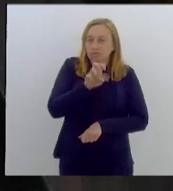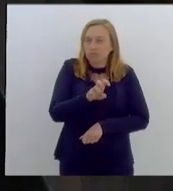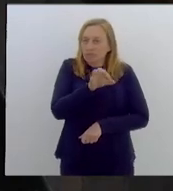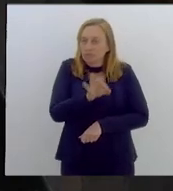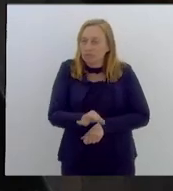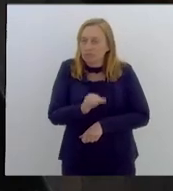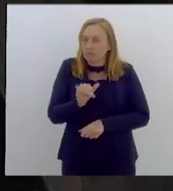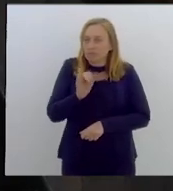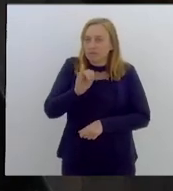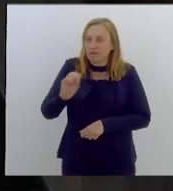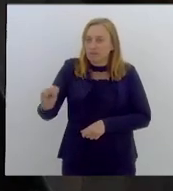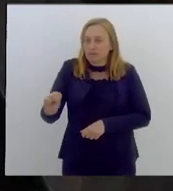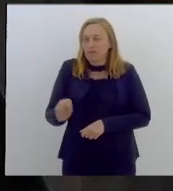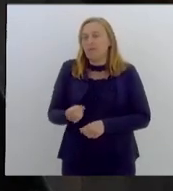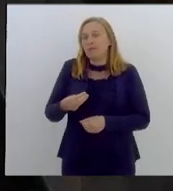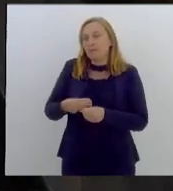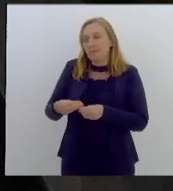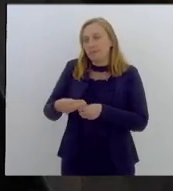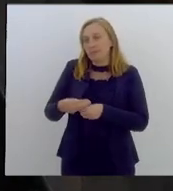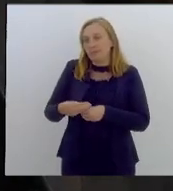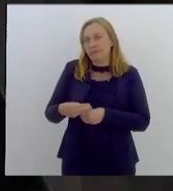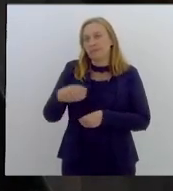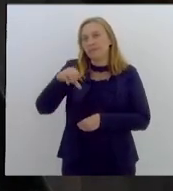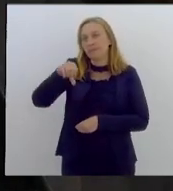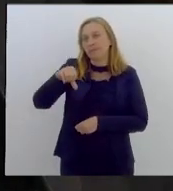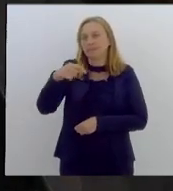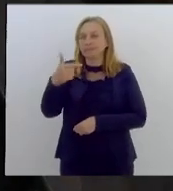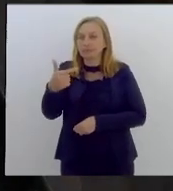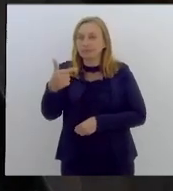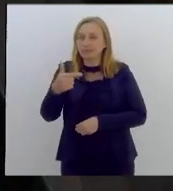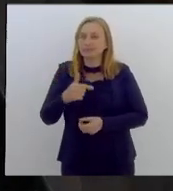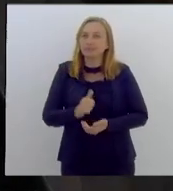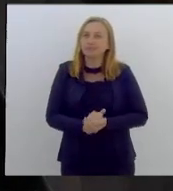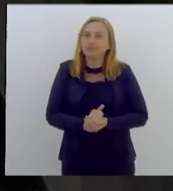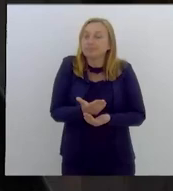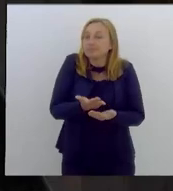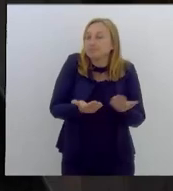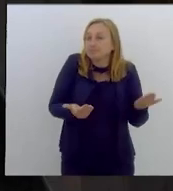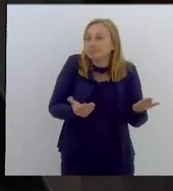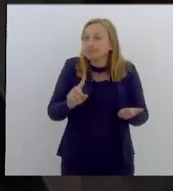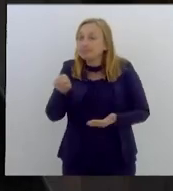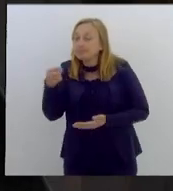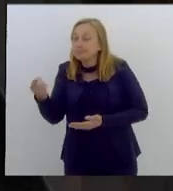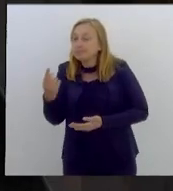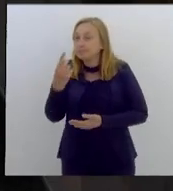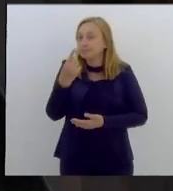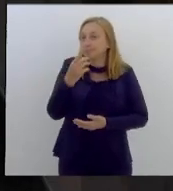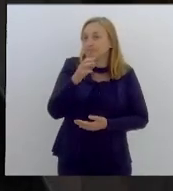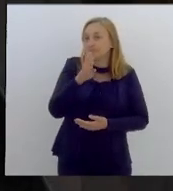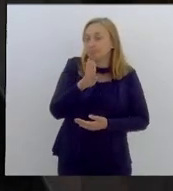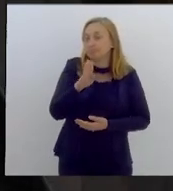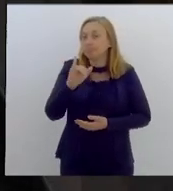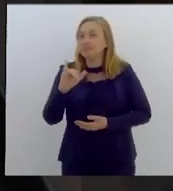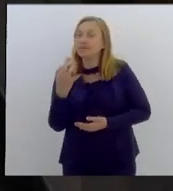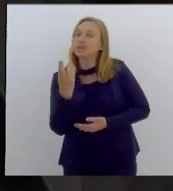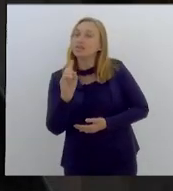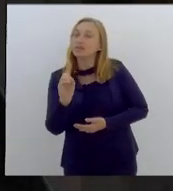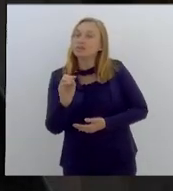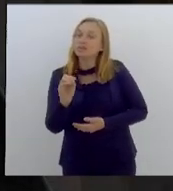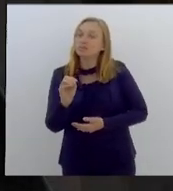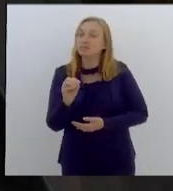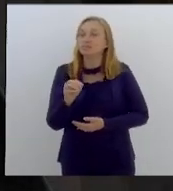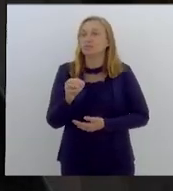75% do ICMS e os municípios, 92, perde outro 1,5 bilhão. Por que, deputado